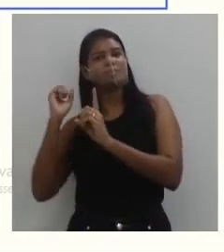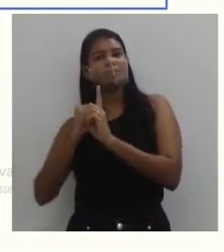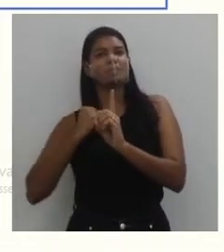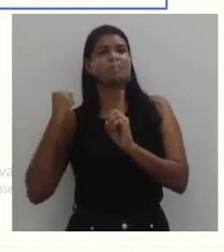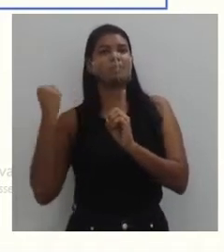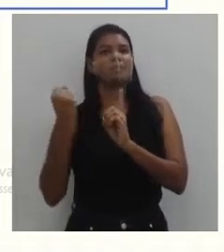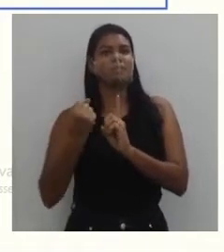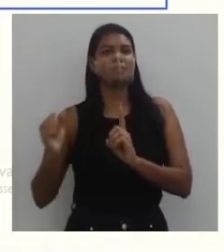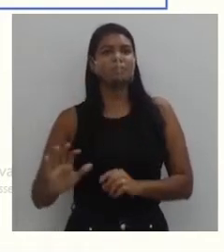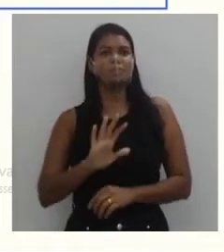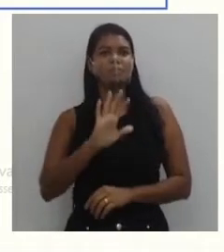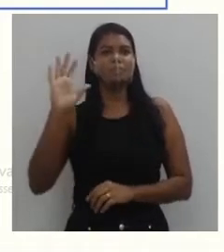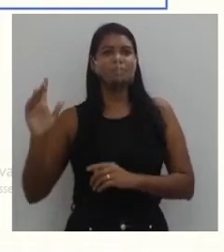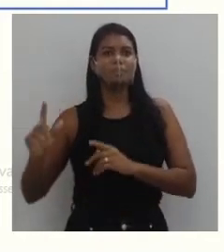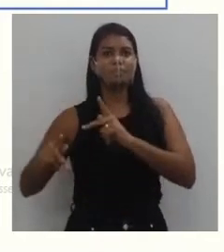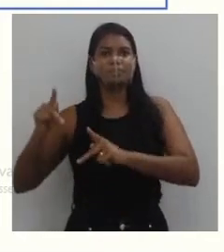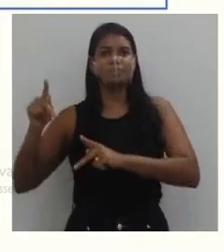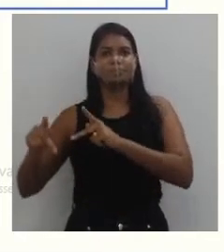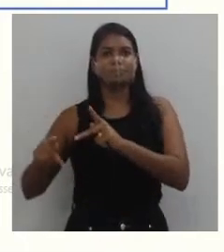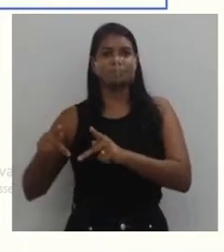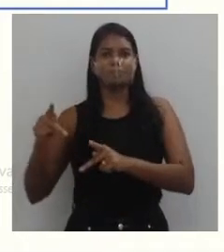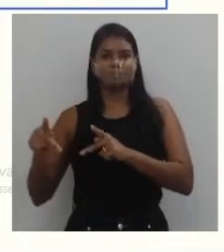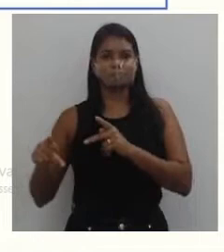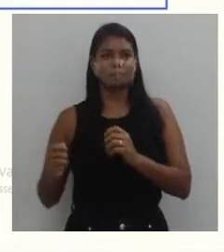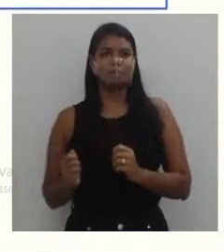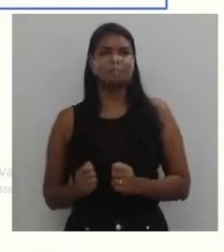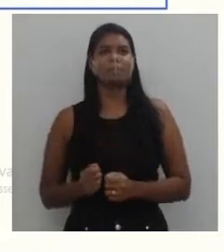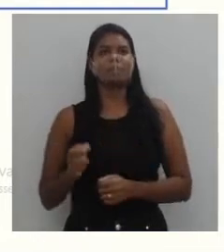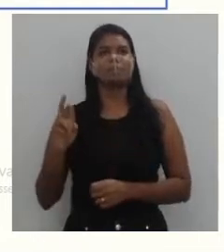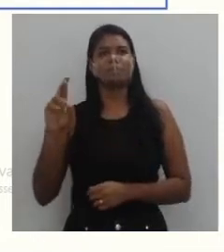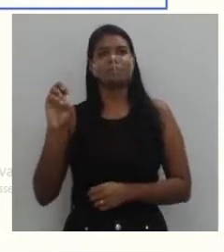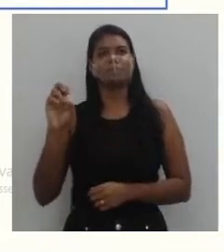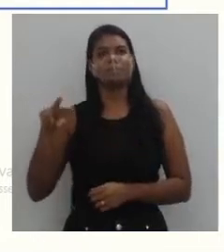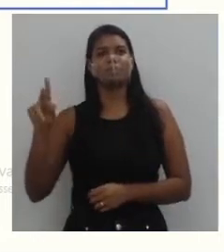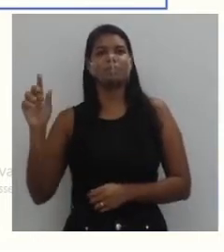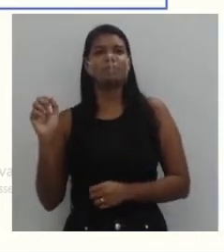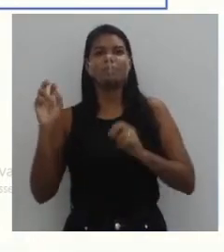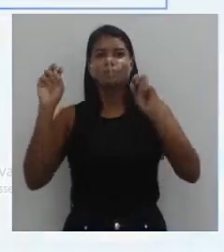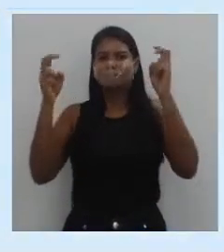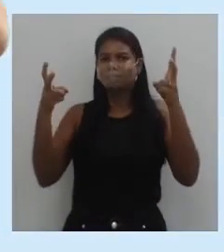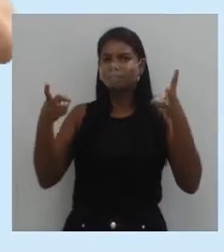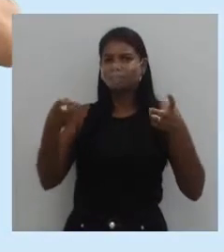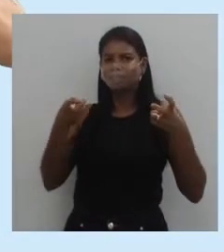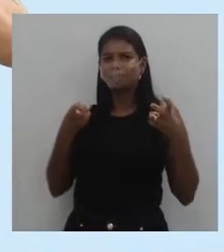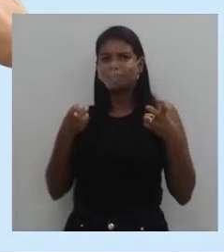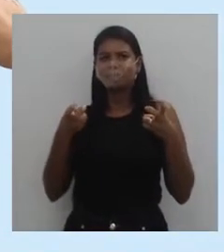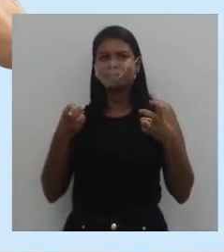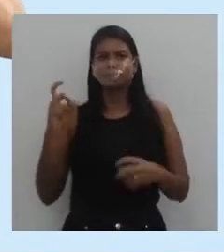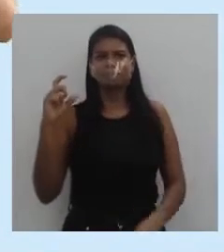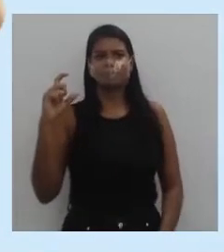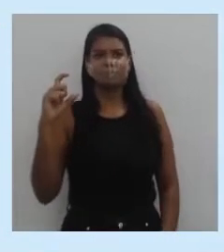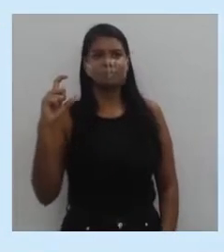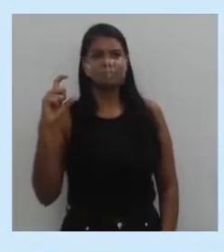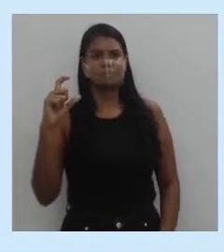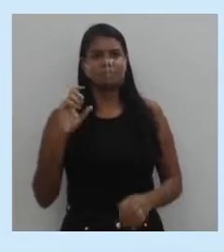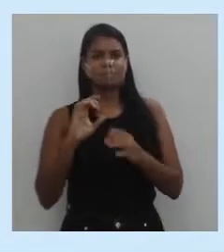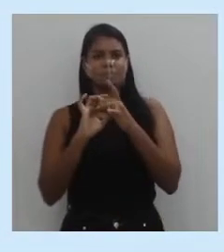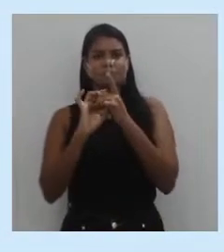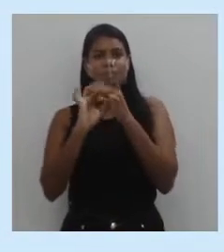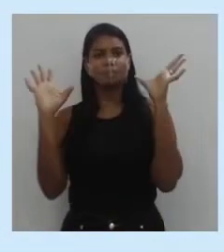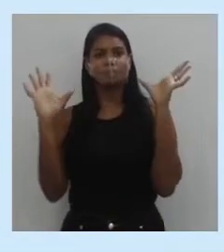ligação com a evolução histórica e social dos povos. Renato Collier. Perceberam a